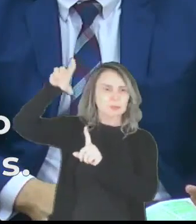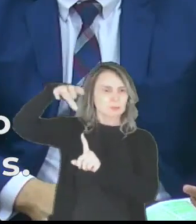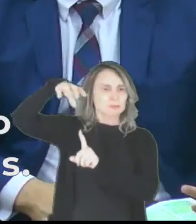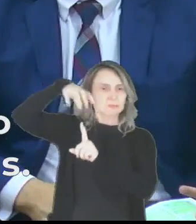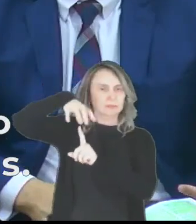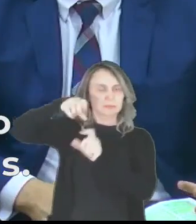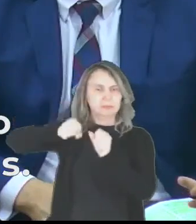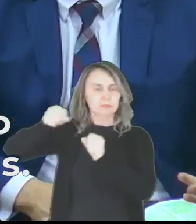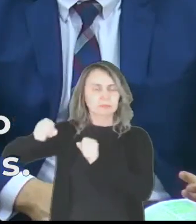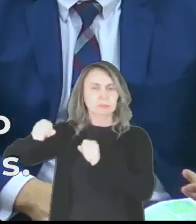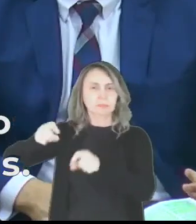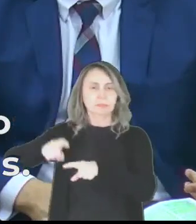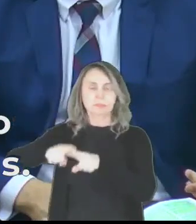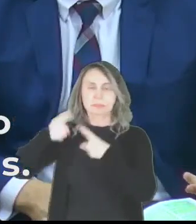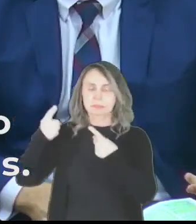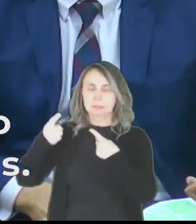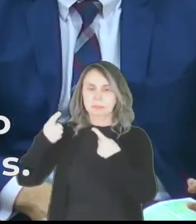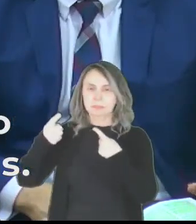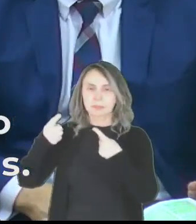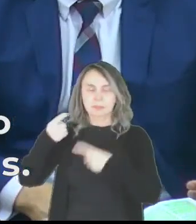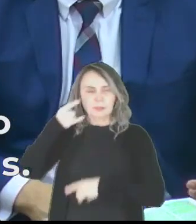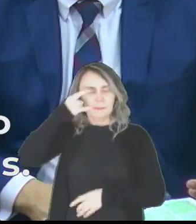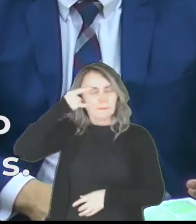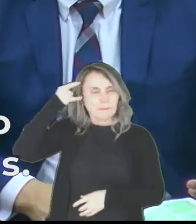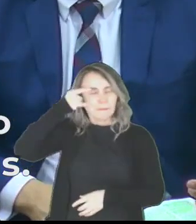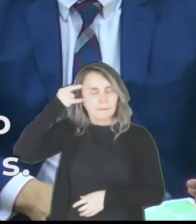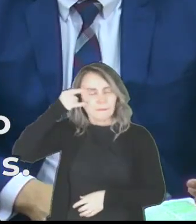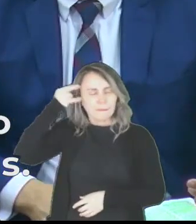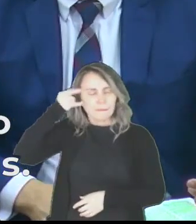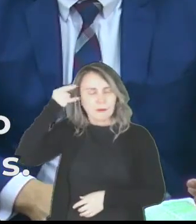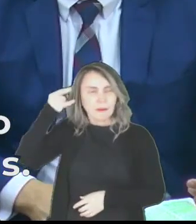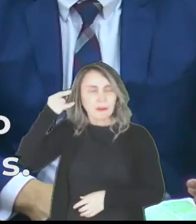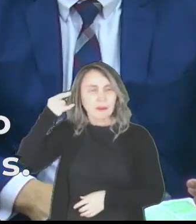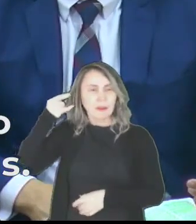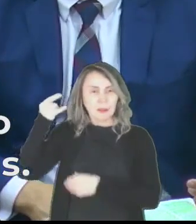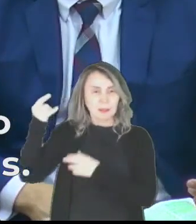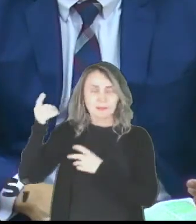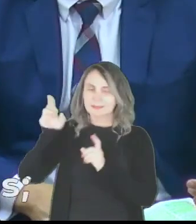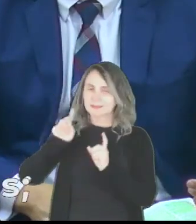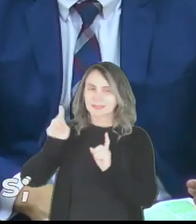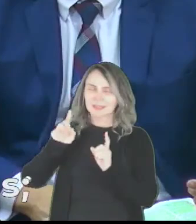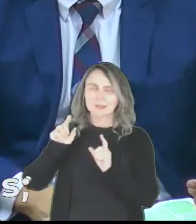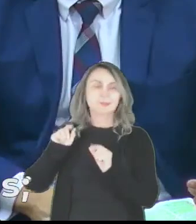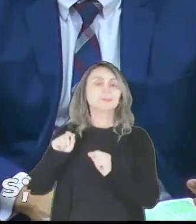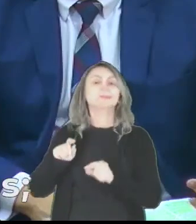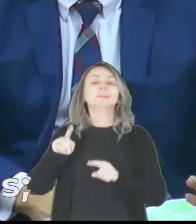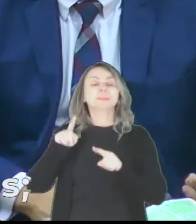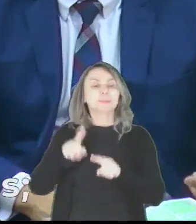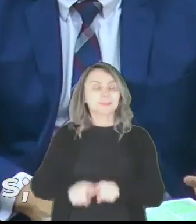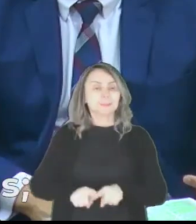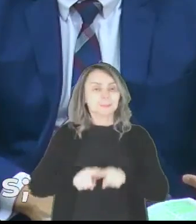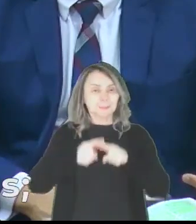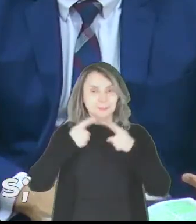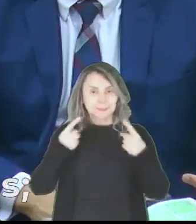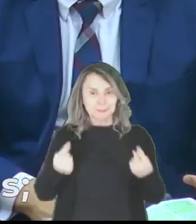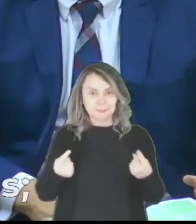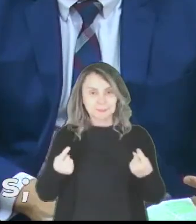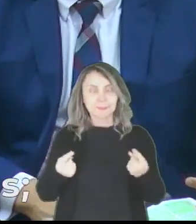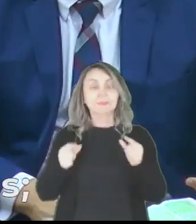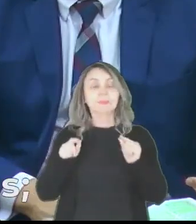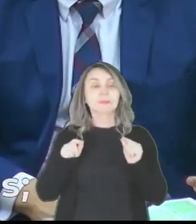não teve por usurpação ser igual a quem? A Deus. Mas o que foi que ele fez? Mas, prossiga,